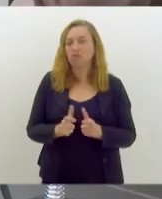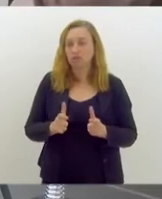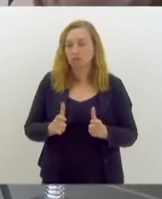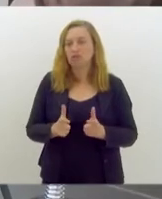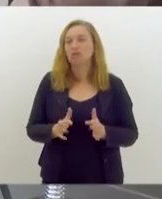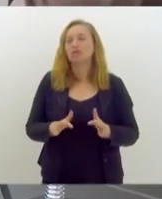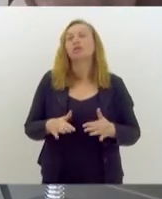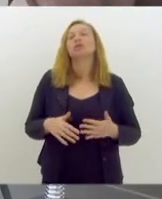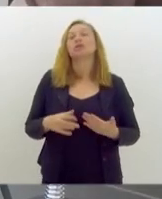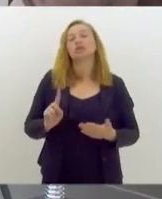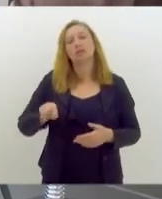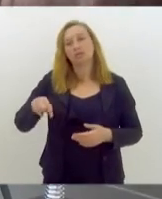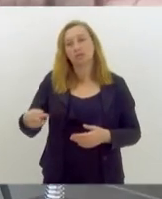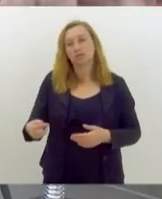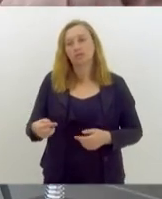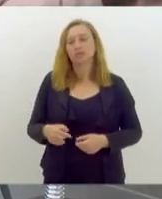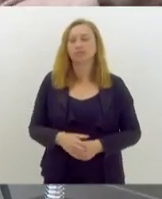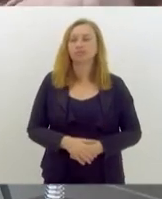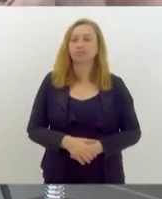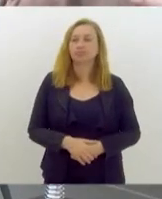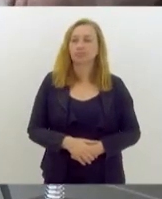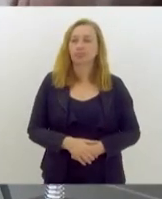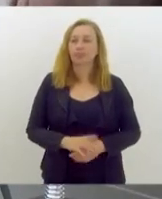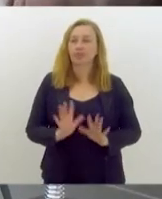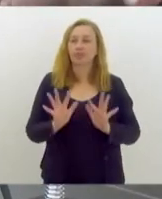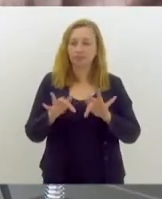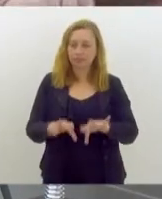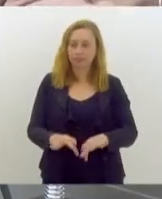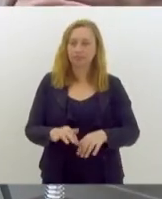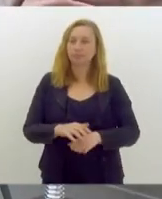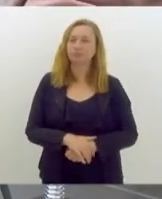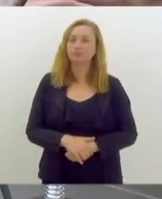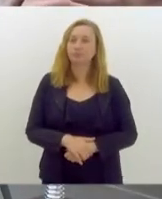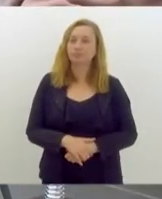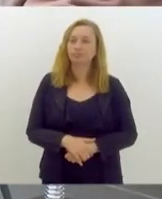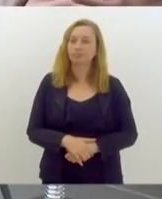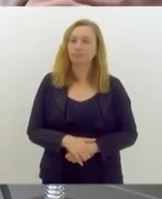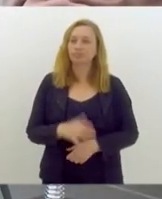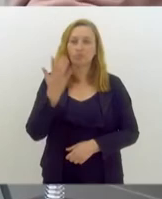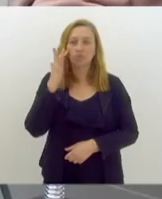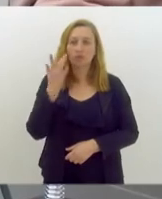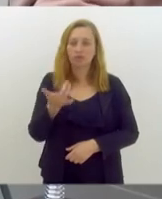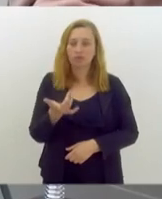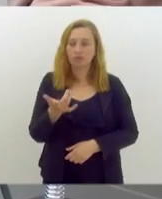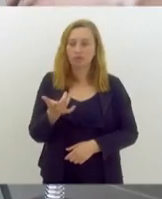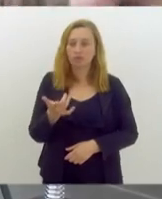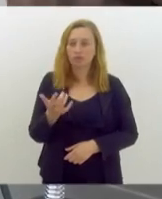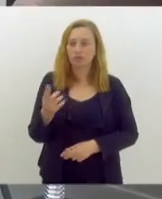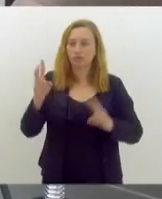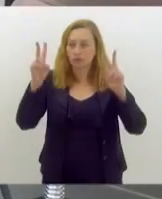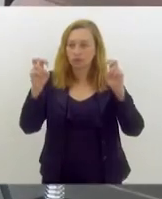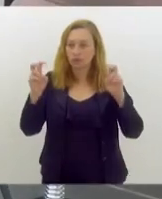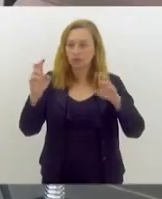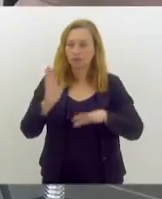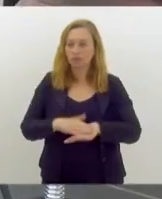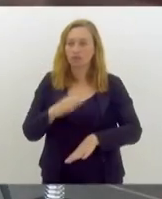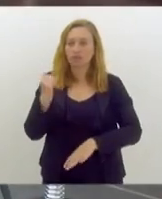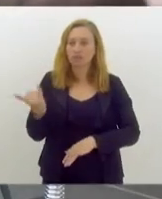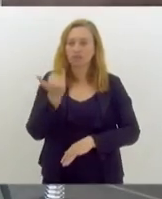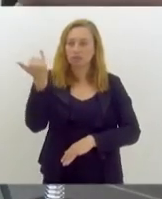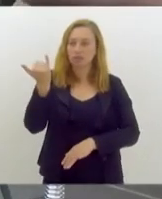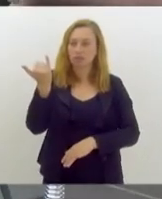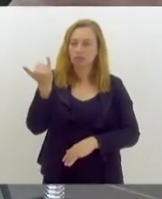seguida se passa para as conclusões que eu acho que é a parte mais rica para receber